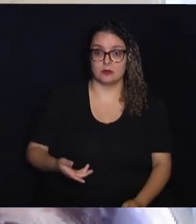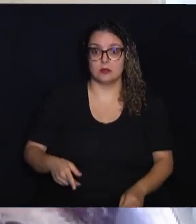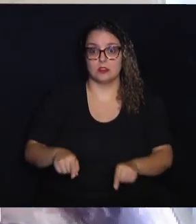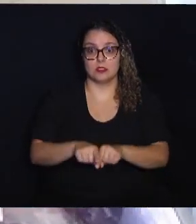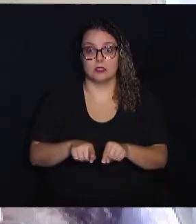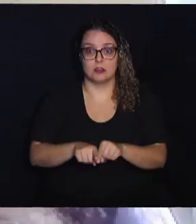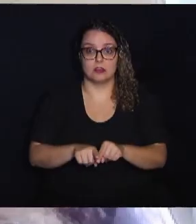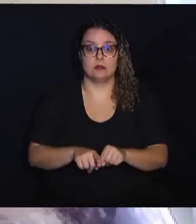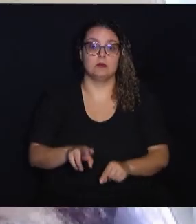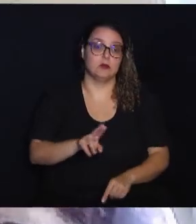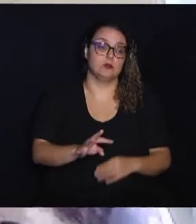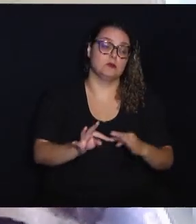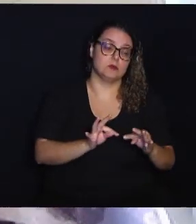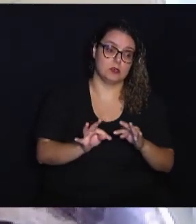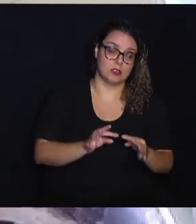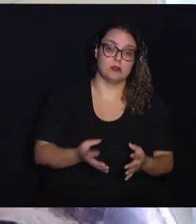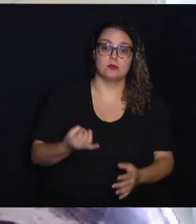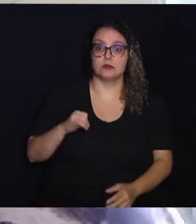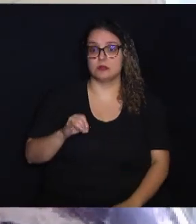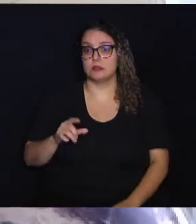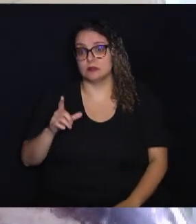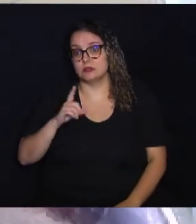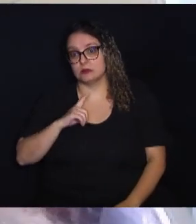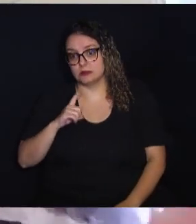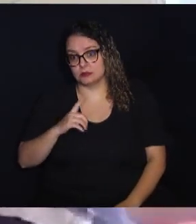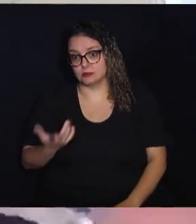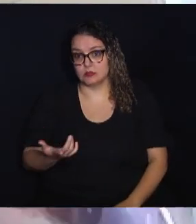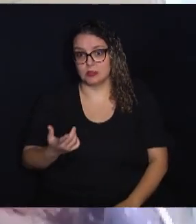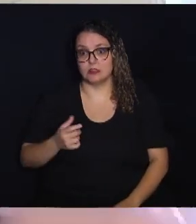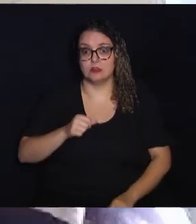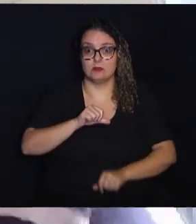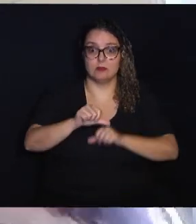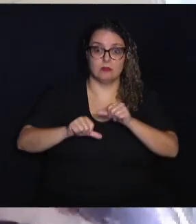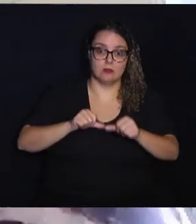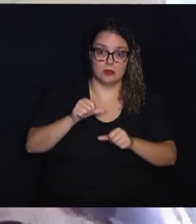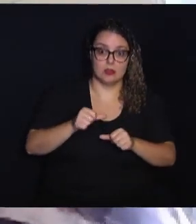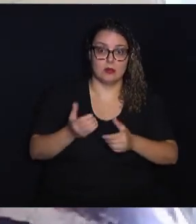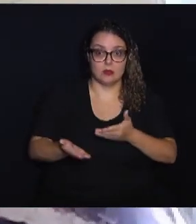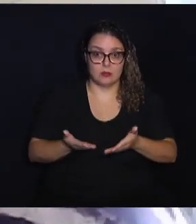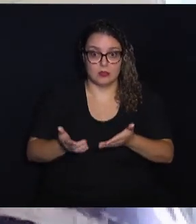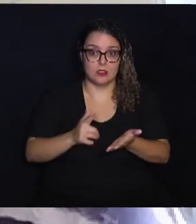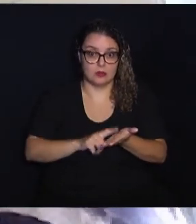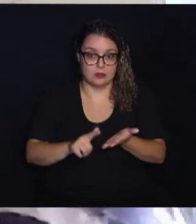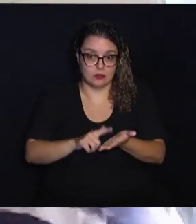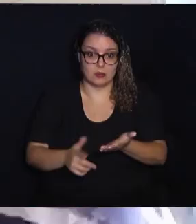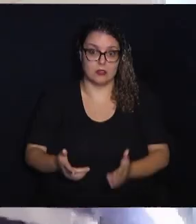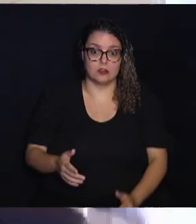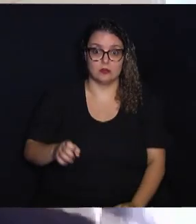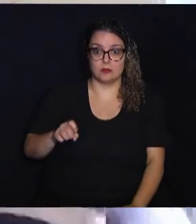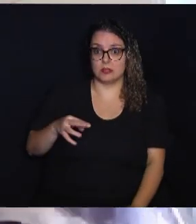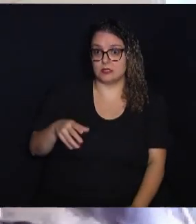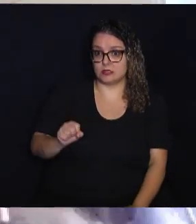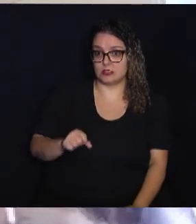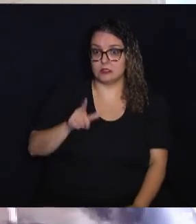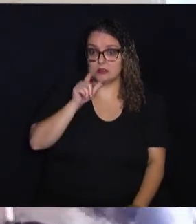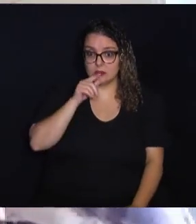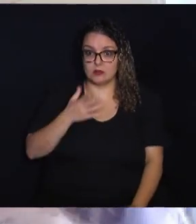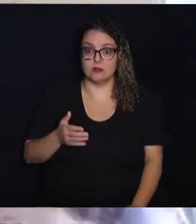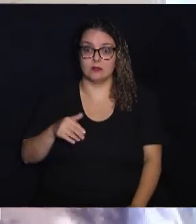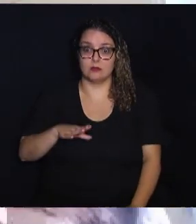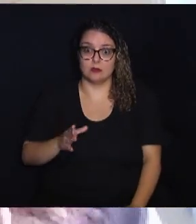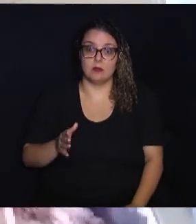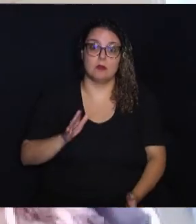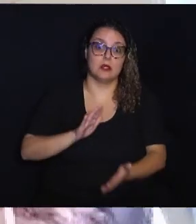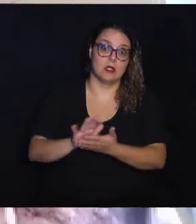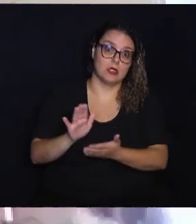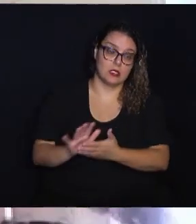também por uma viabilidade técnica, né? Se a gente quisesse alterar o esquema de tratamento de água numa estação de tratamento de água,